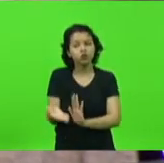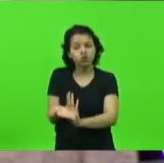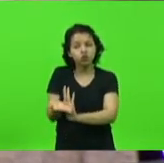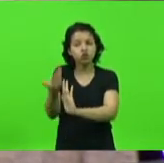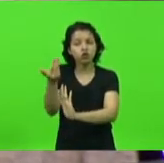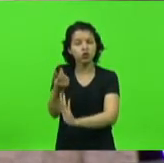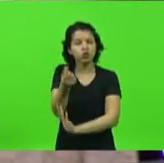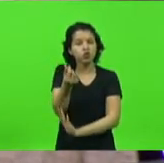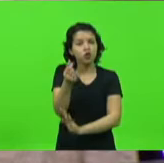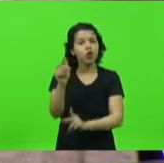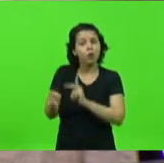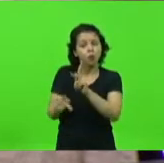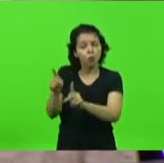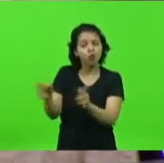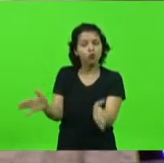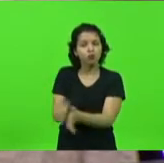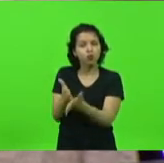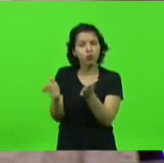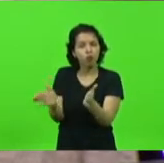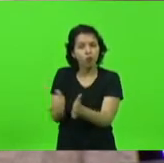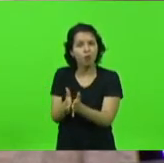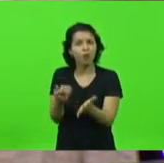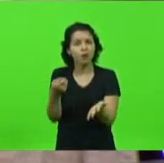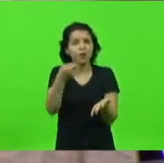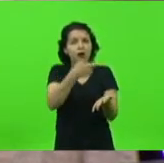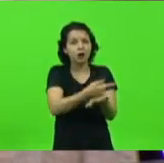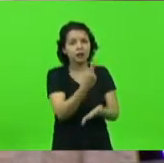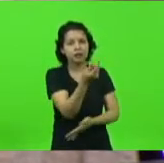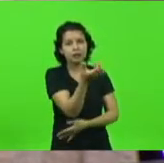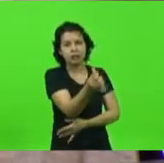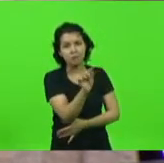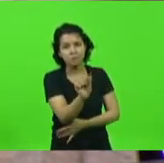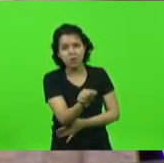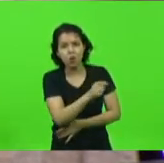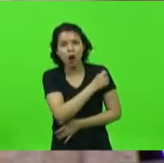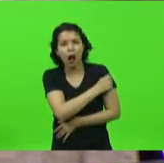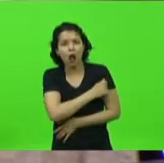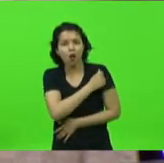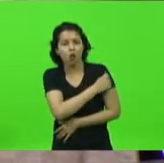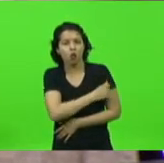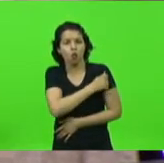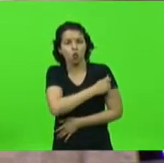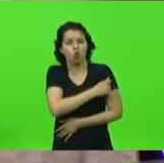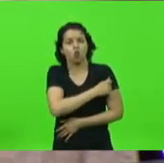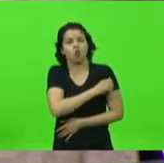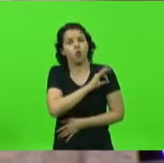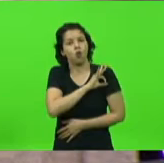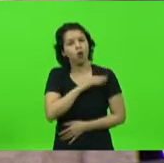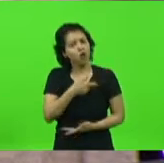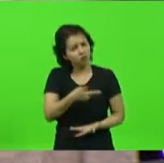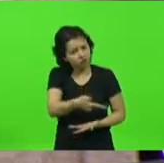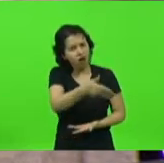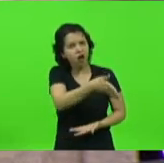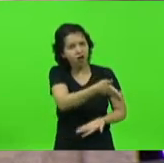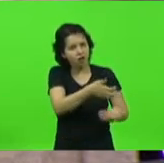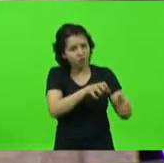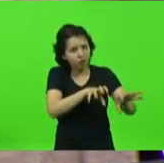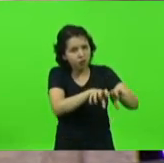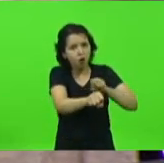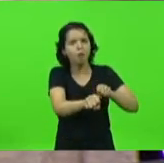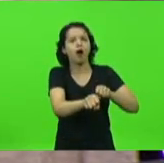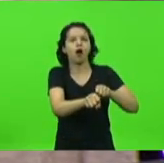nossa população mais pobre para pagar R$16 mil para um aluno oficial? Deixe ele se formar e aí